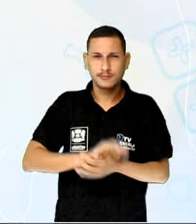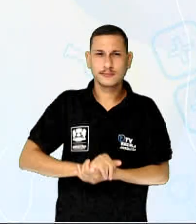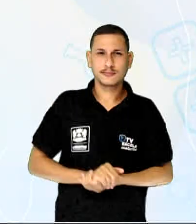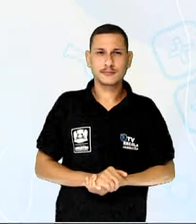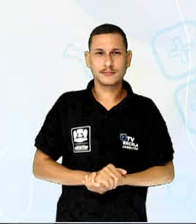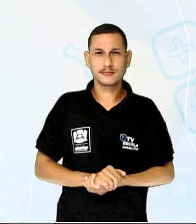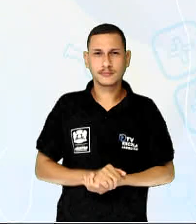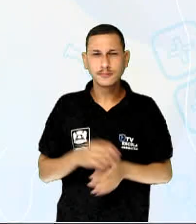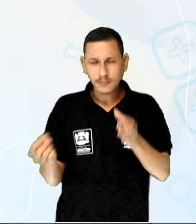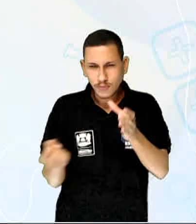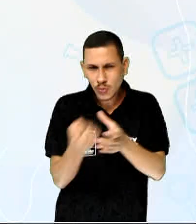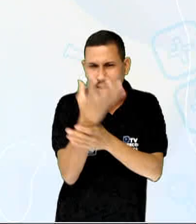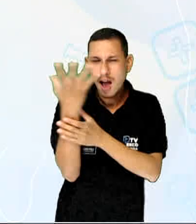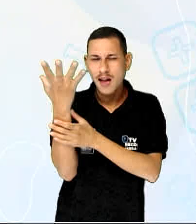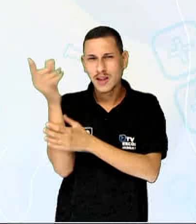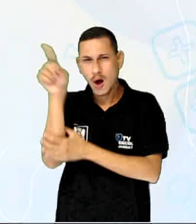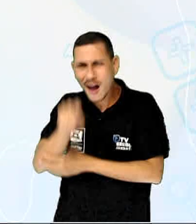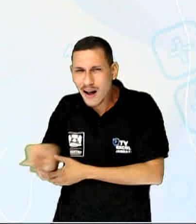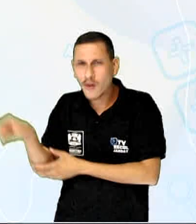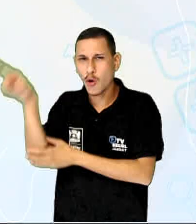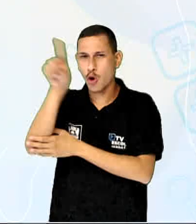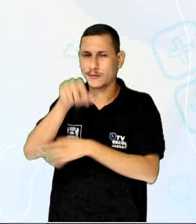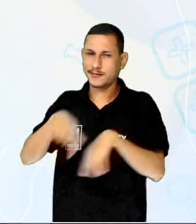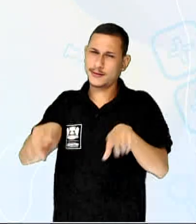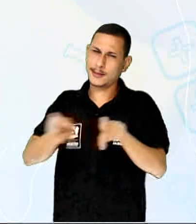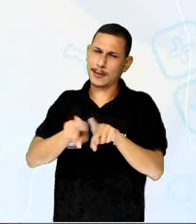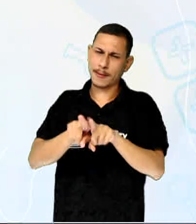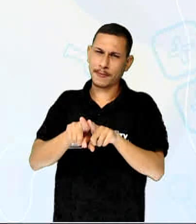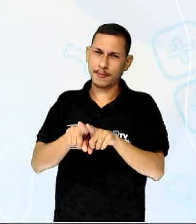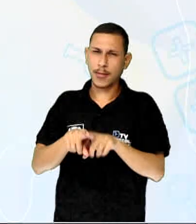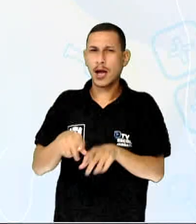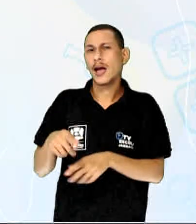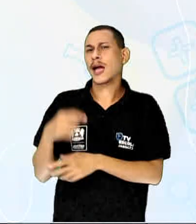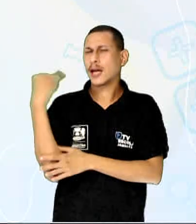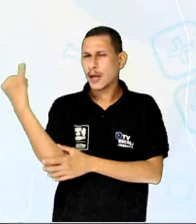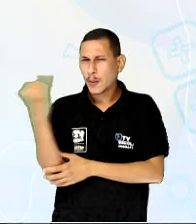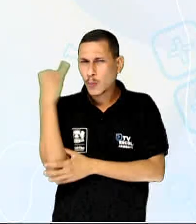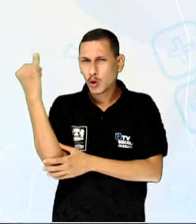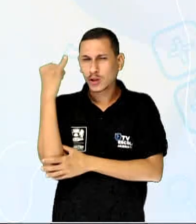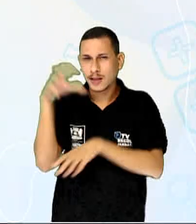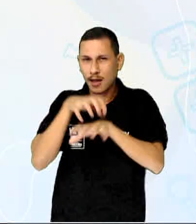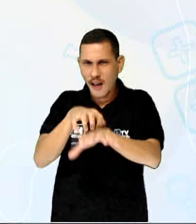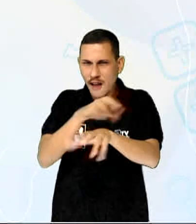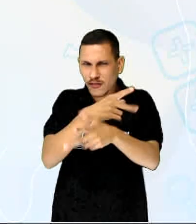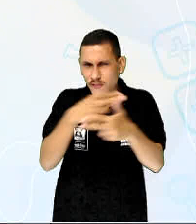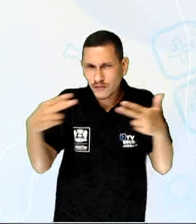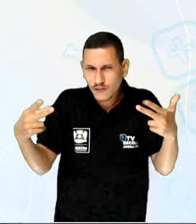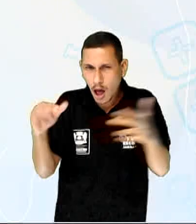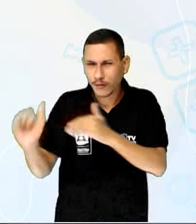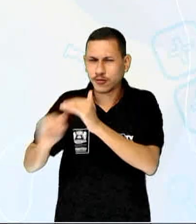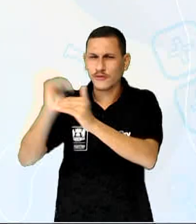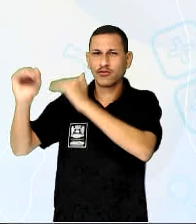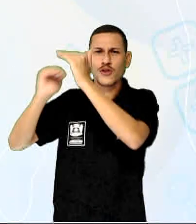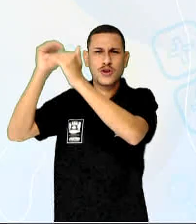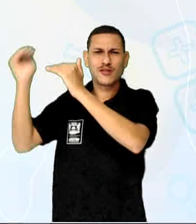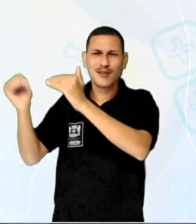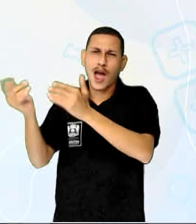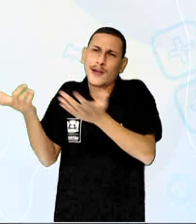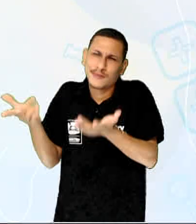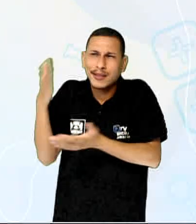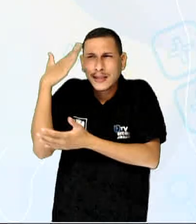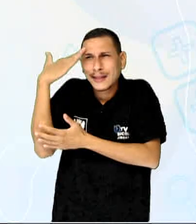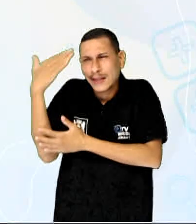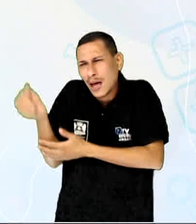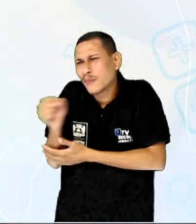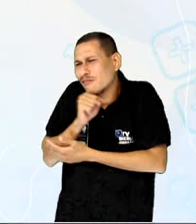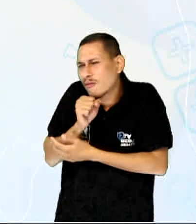A criação da roda foi bem importante para essa evolução dos transportes. Mesmo sendo rudimentar e muito